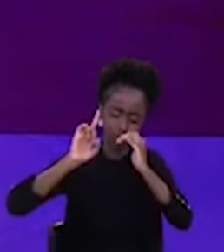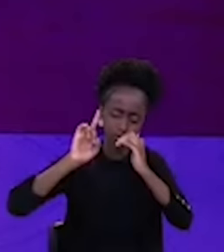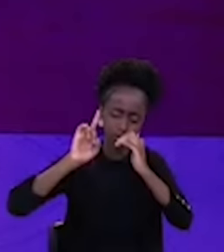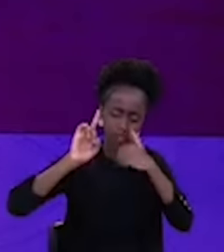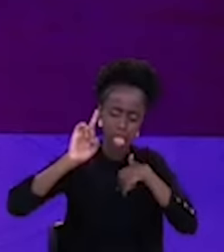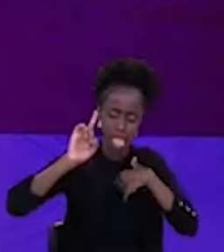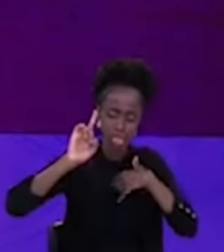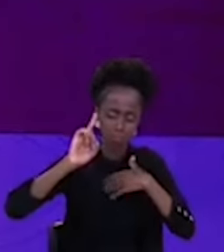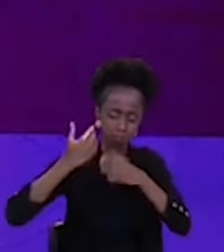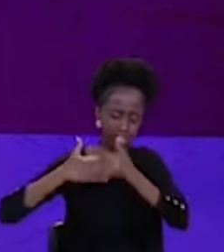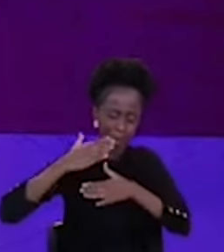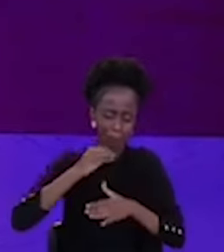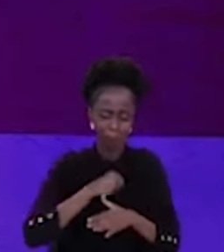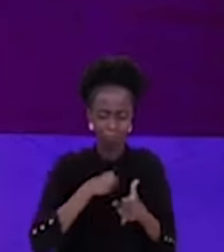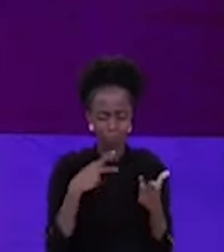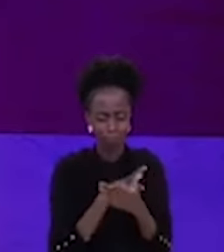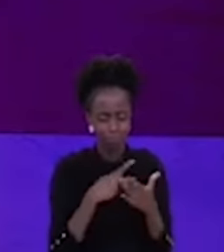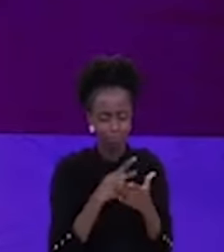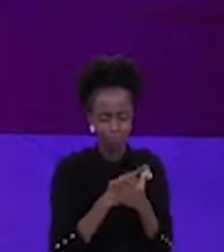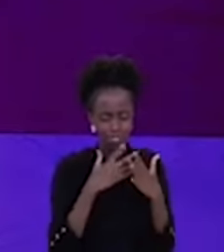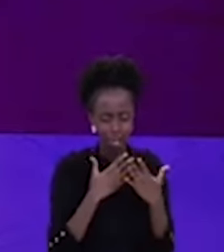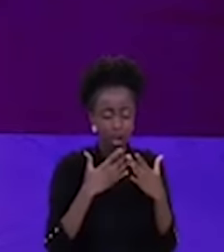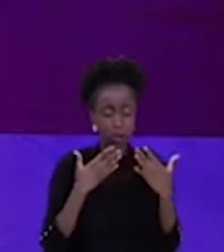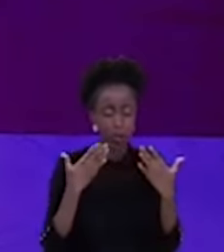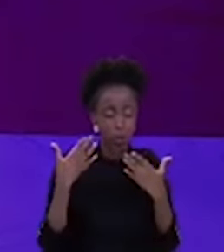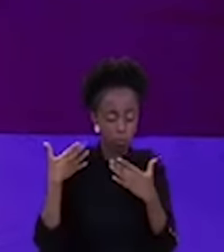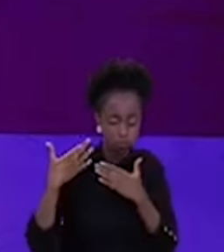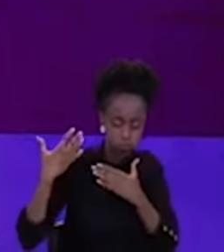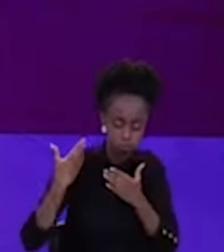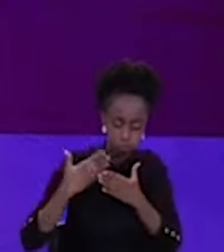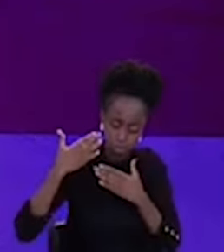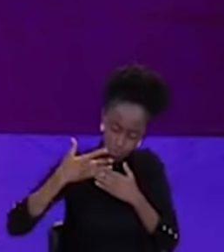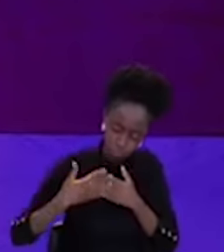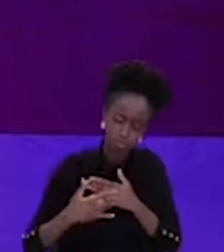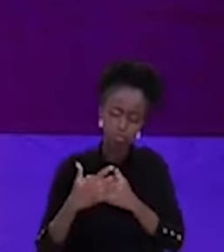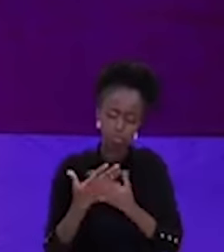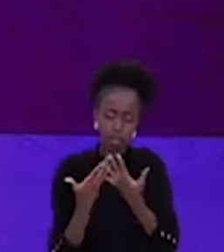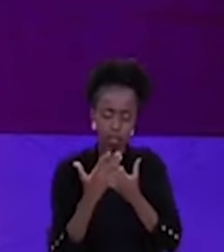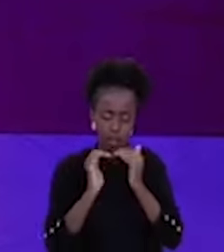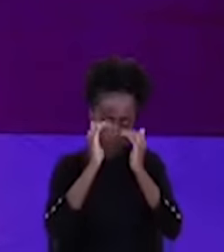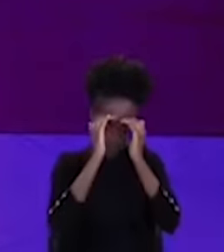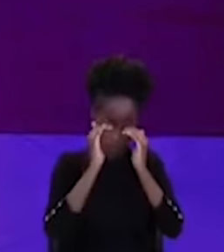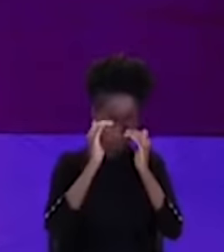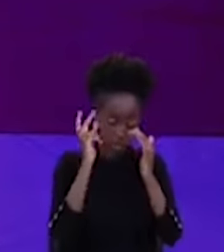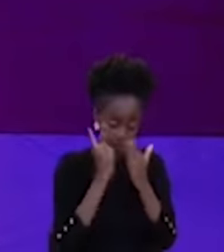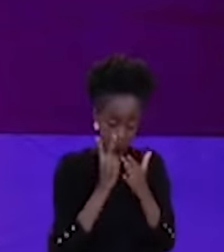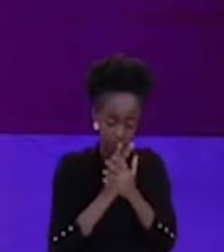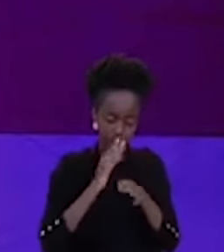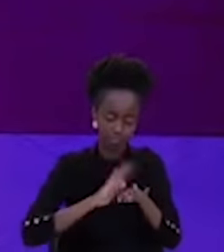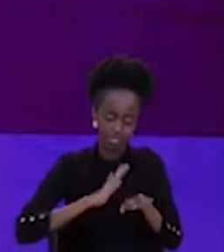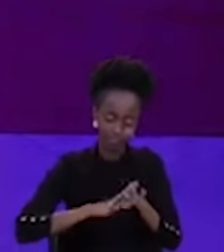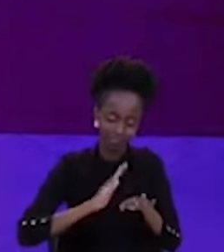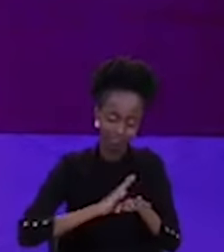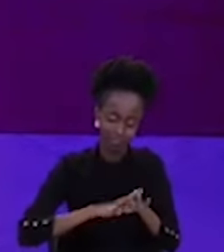te desagradei muitas vezes. Entre fazer a minha vontade e a tua vontade, Jesus, eu